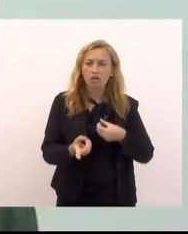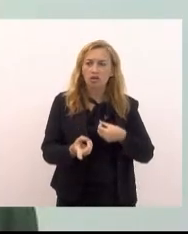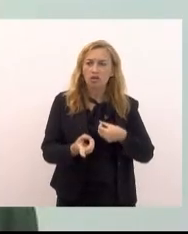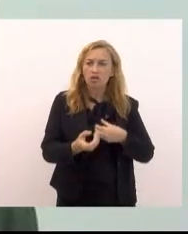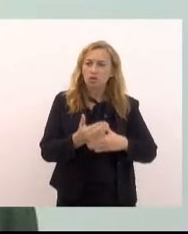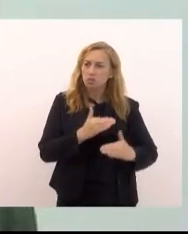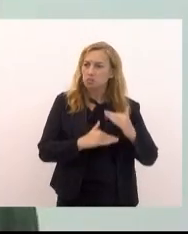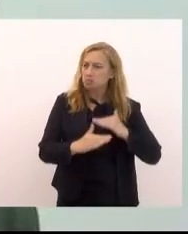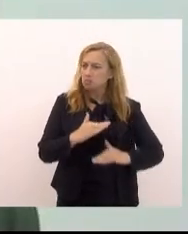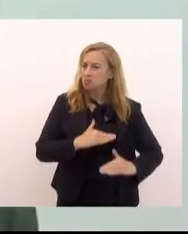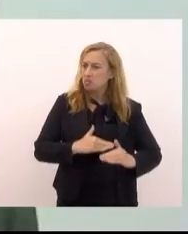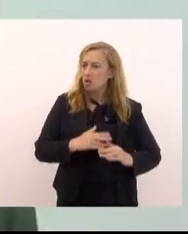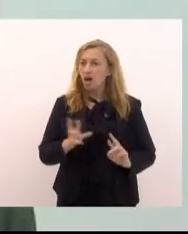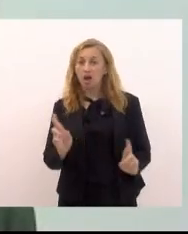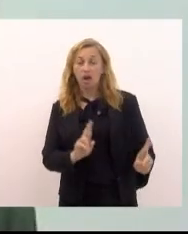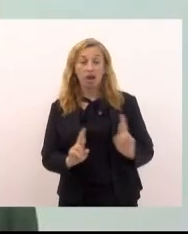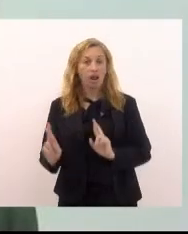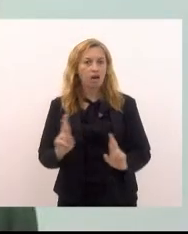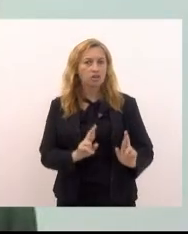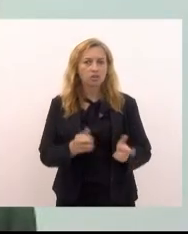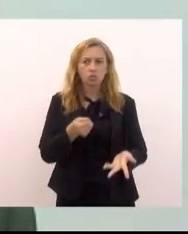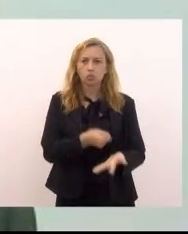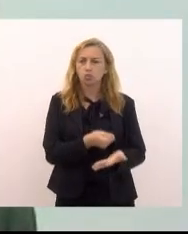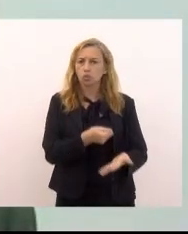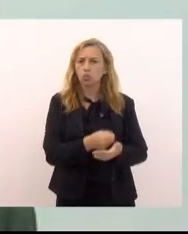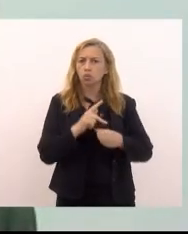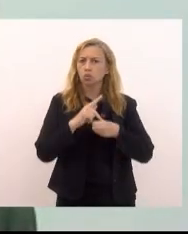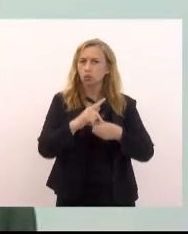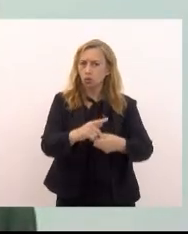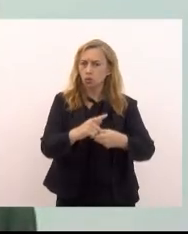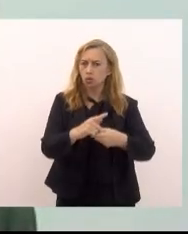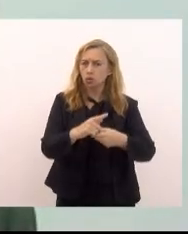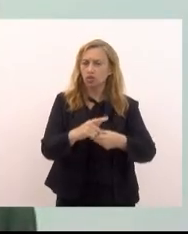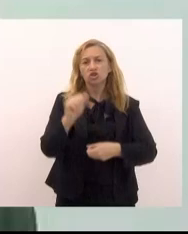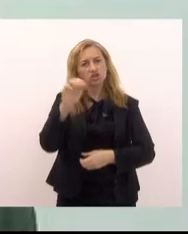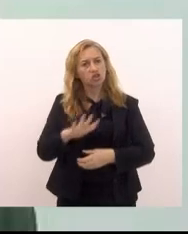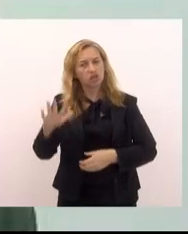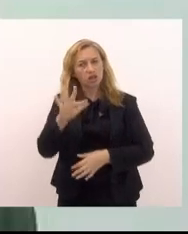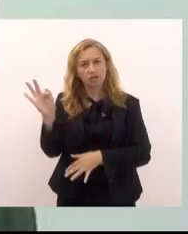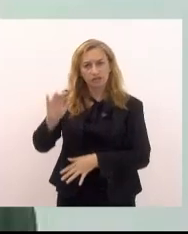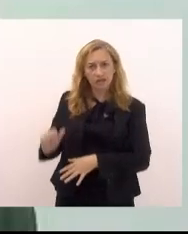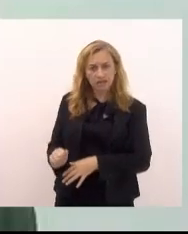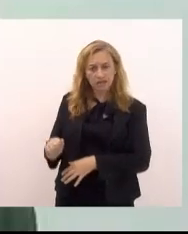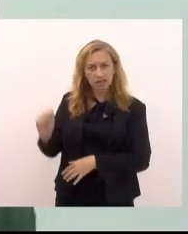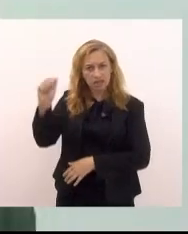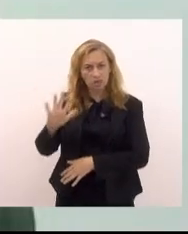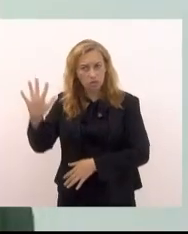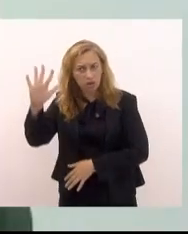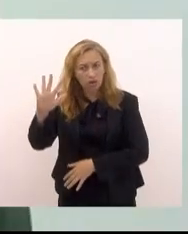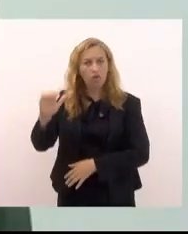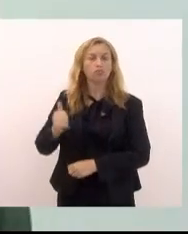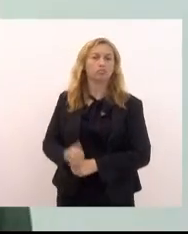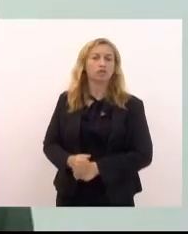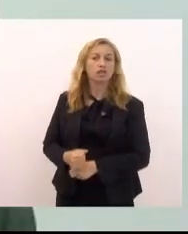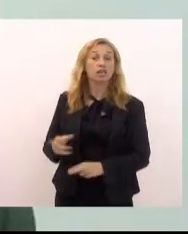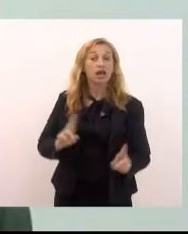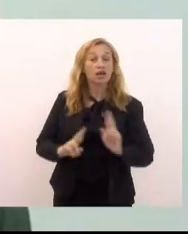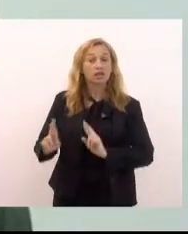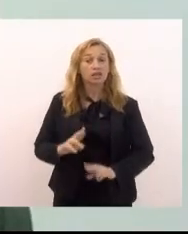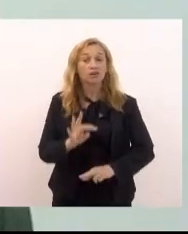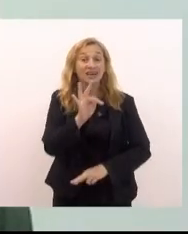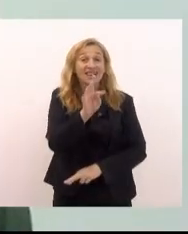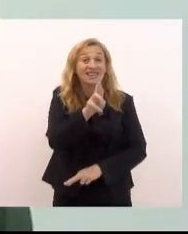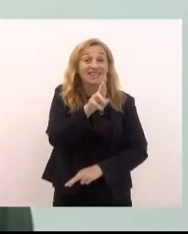em relação a uma exigência da Procuradoria-Geral da Fazenda Nacional em relação aos